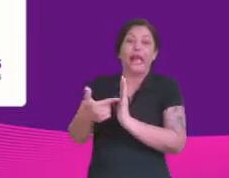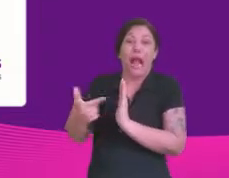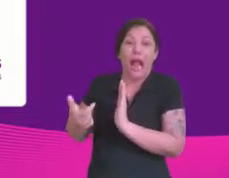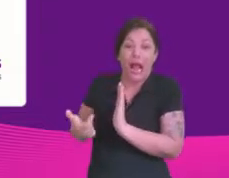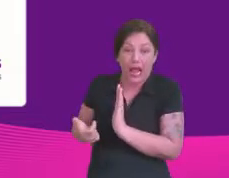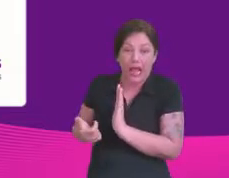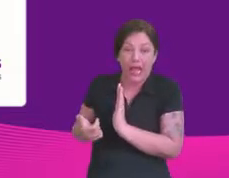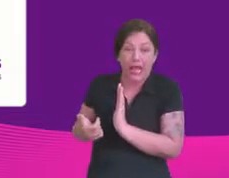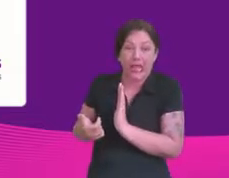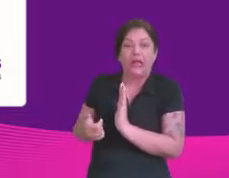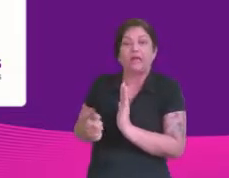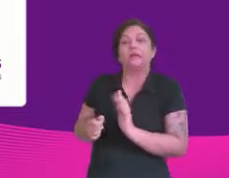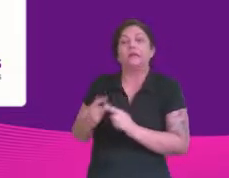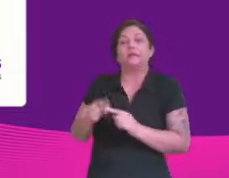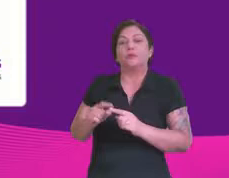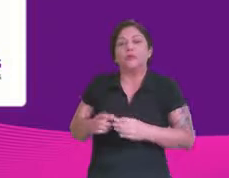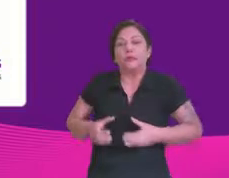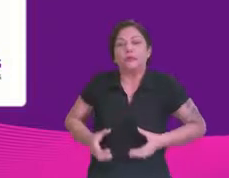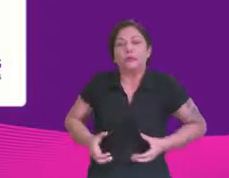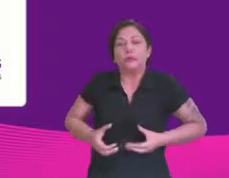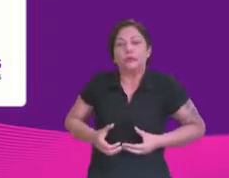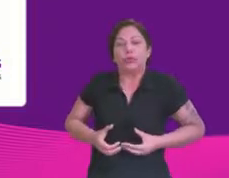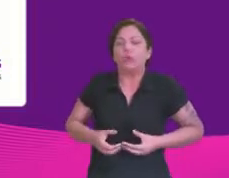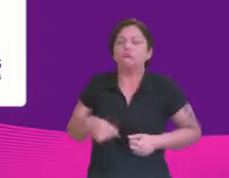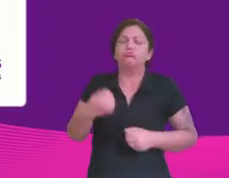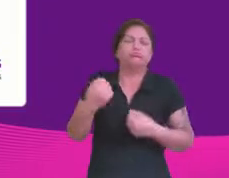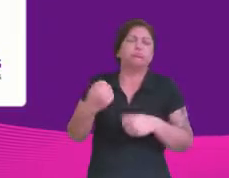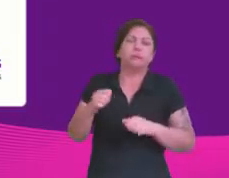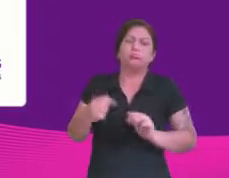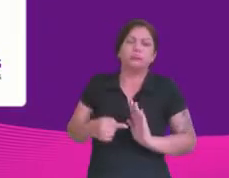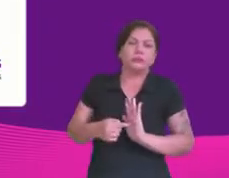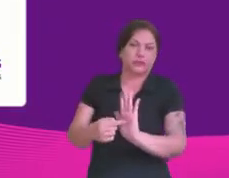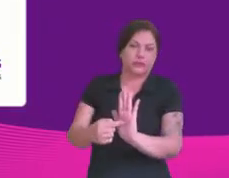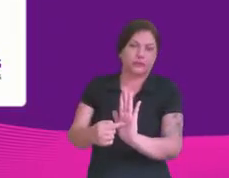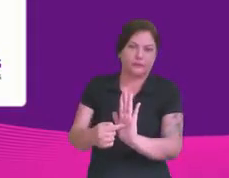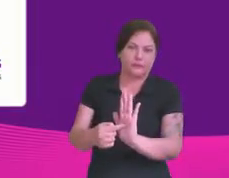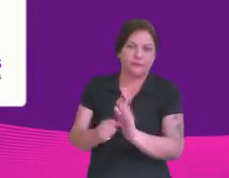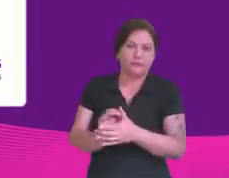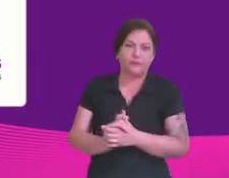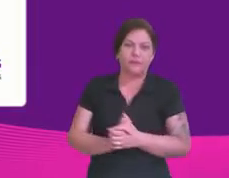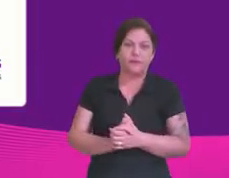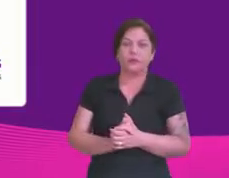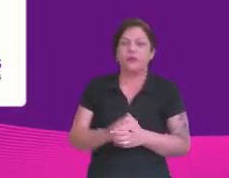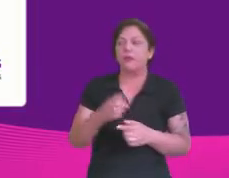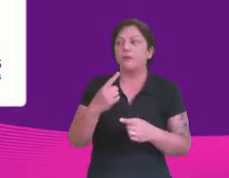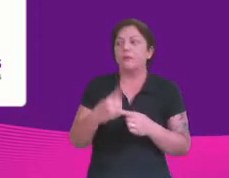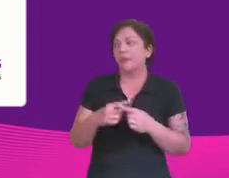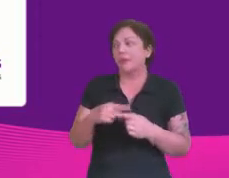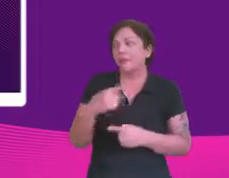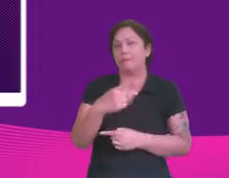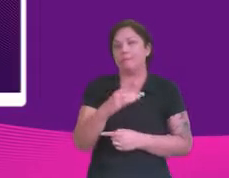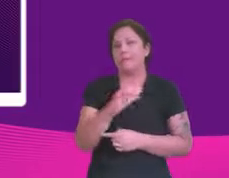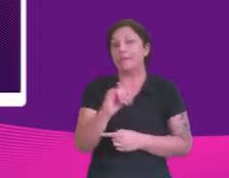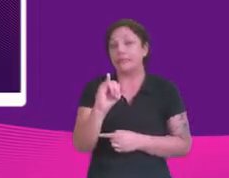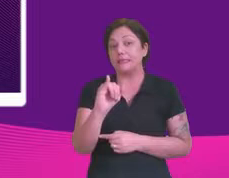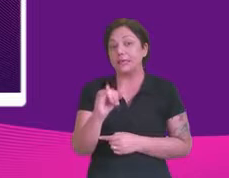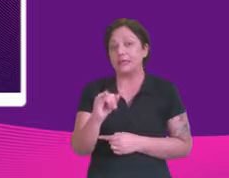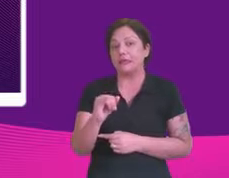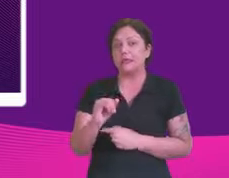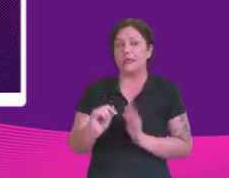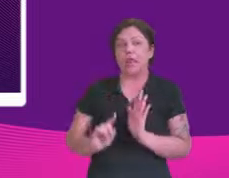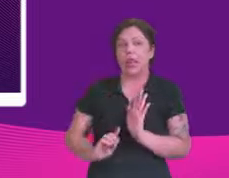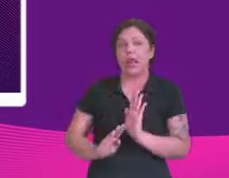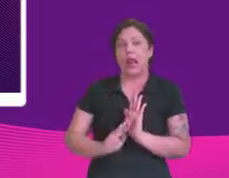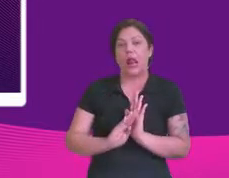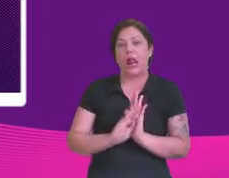cólon, que a gente não indica a redução com pacientes com PCI muito alto. Então, essa